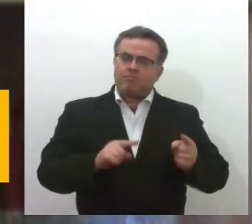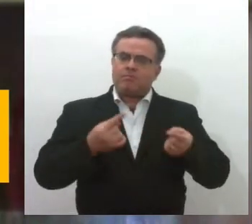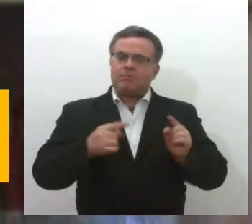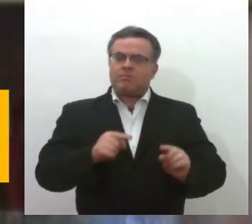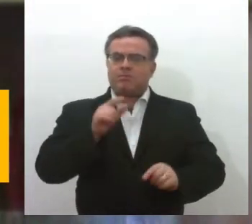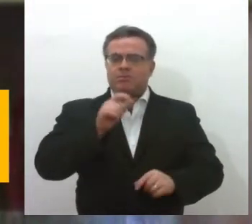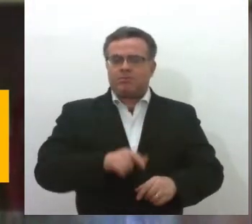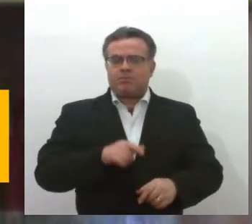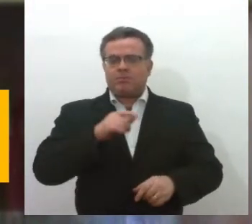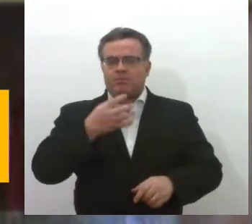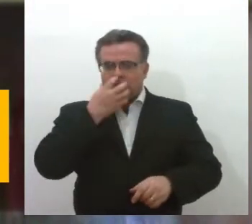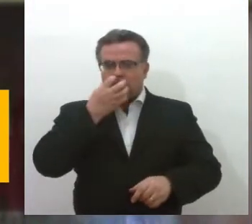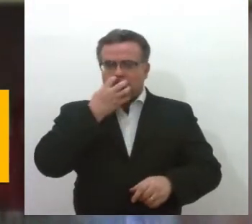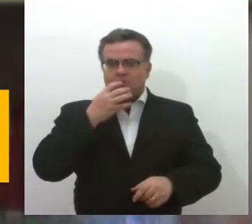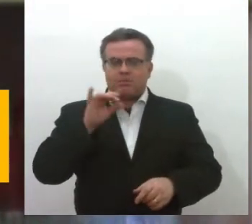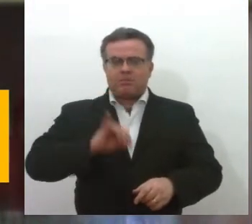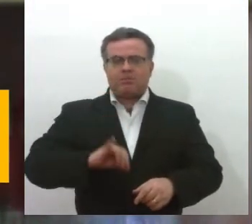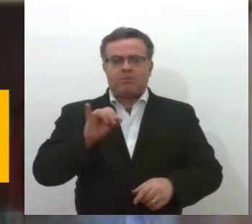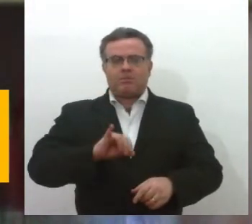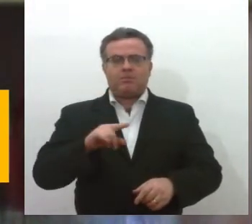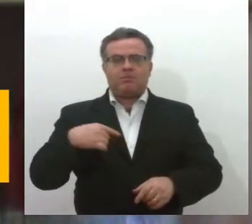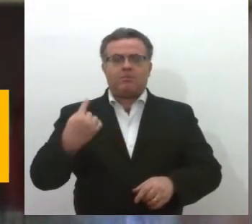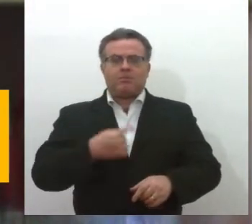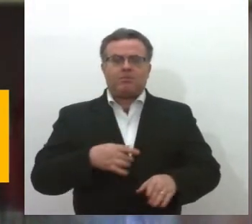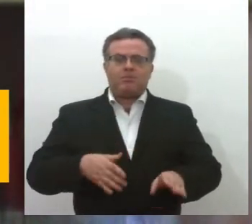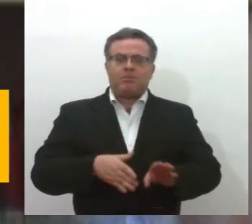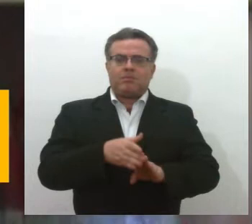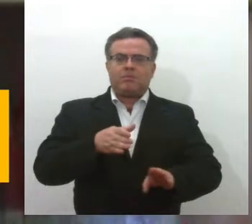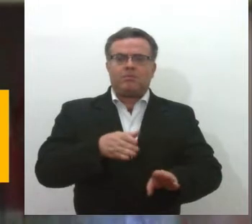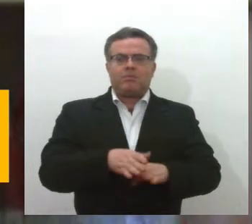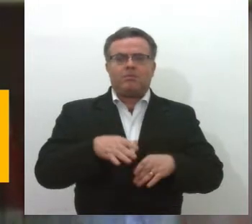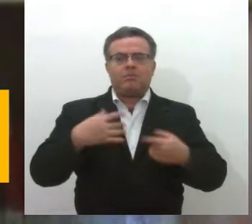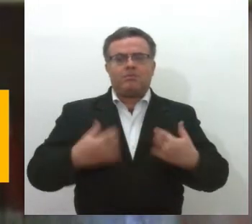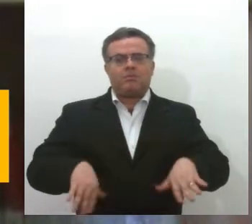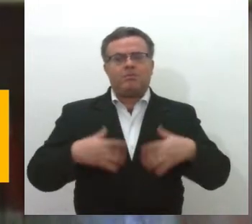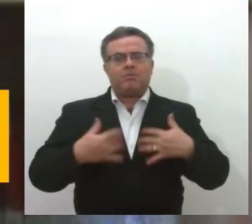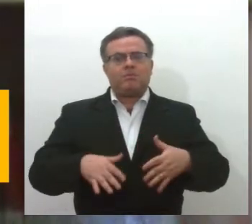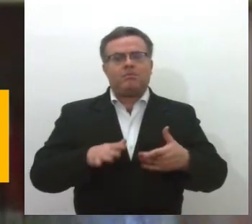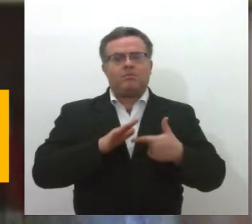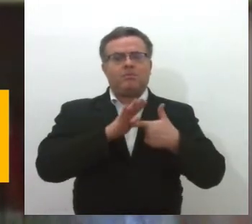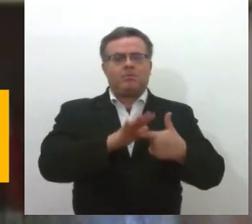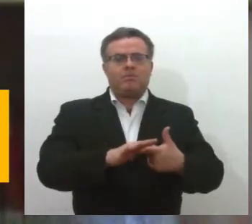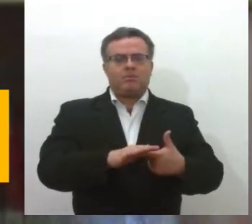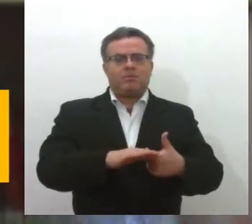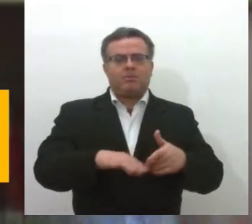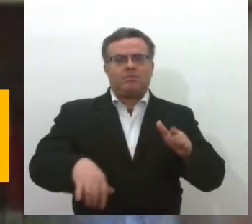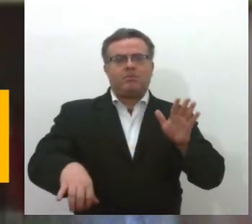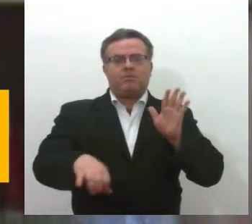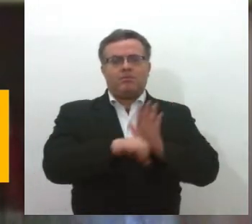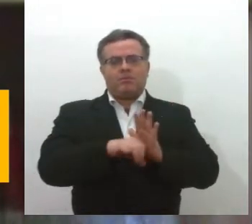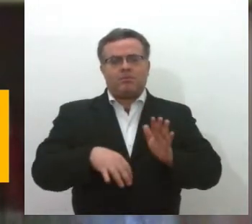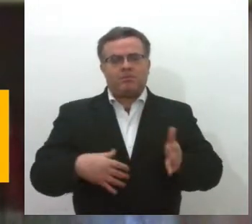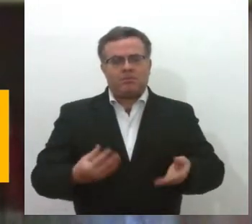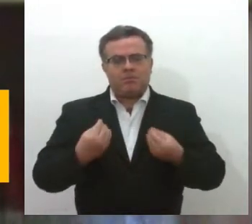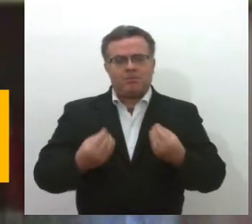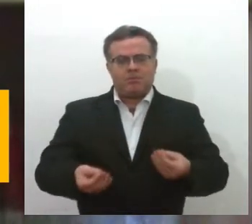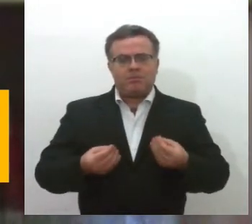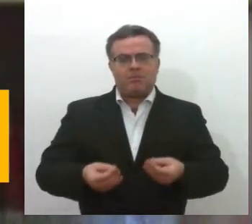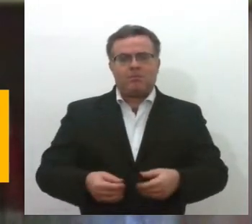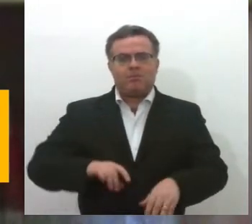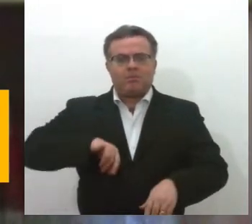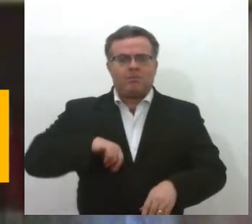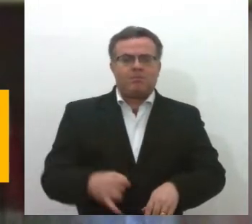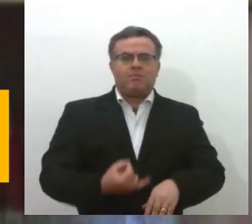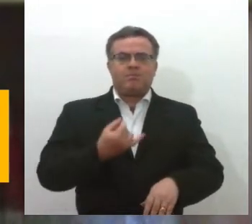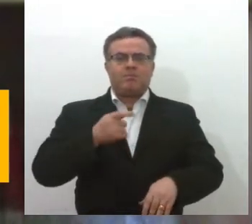artigo 32, que é muito importante a gente pontuar o que diz o dispositivo que tipifica o crime de maus-tratos. Quando a gente vai falar de abuso, de